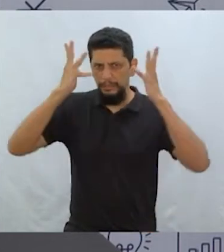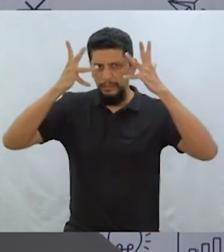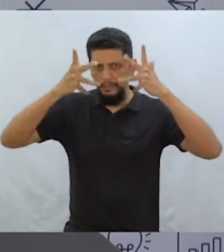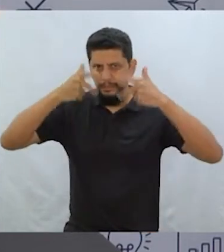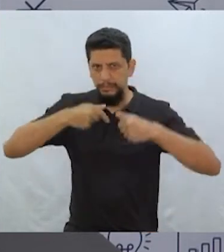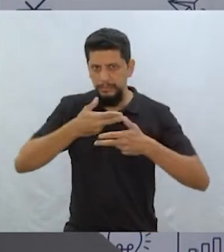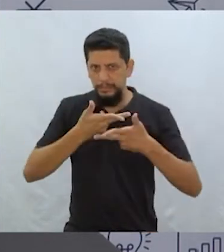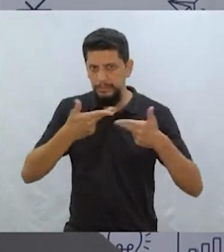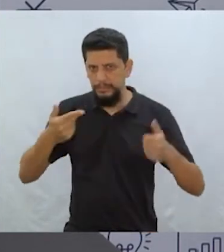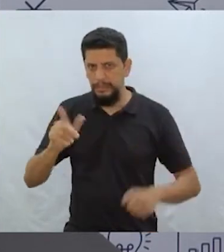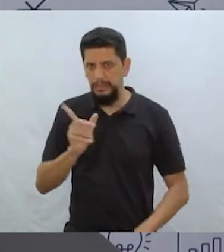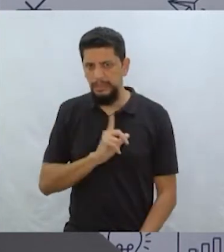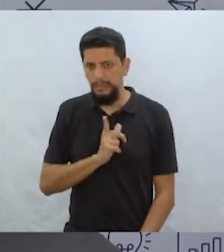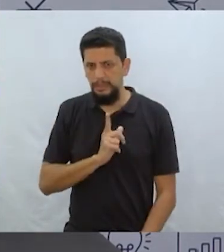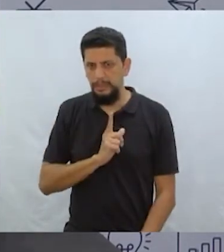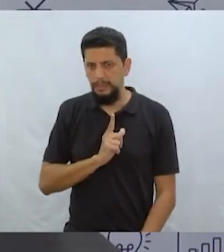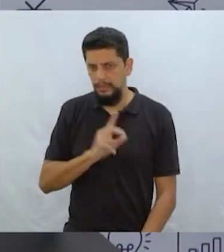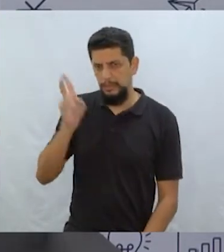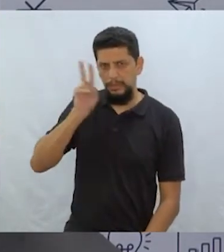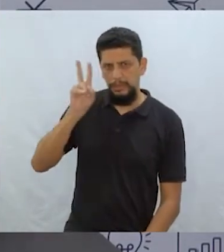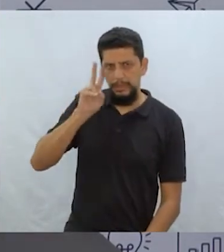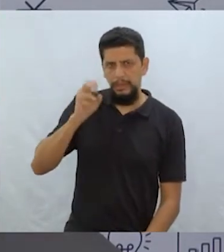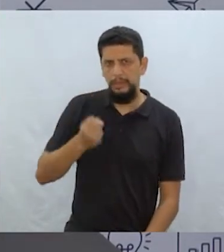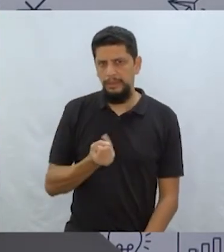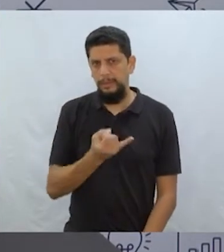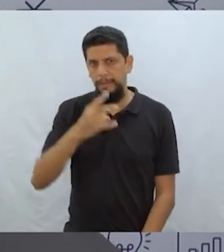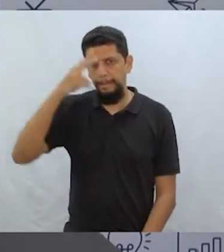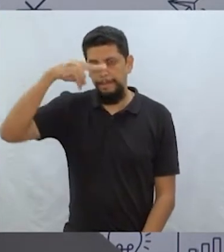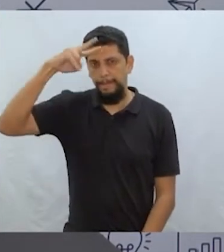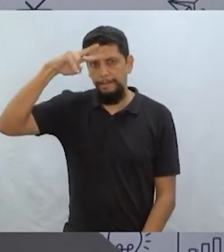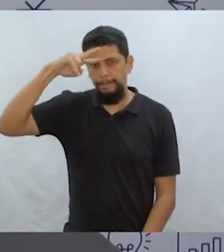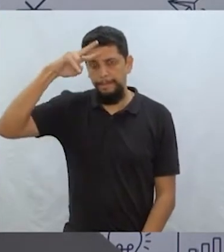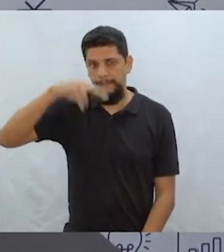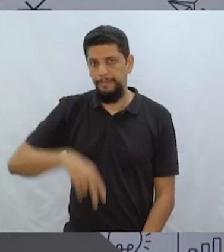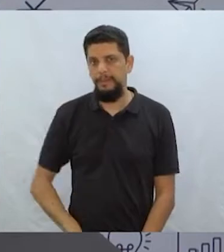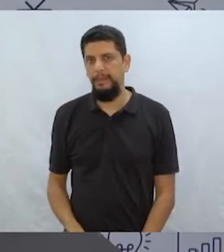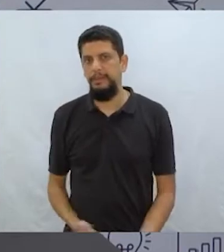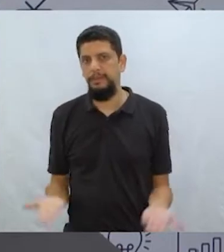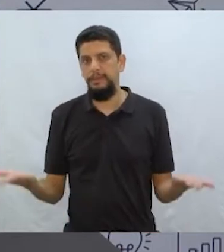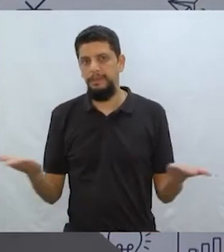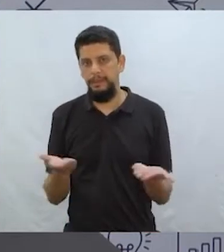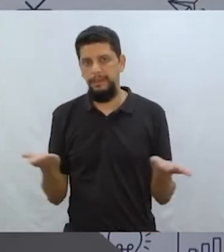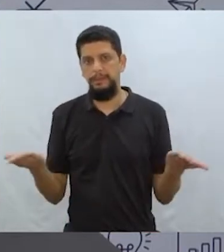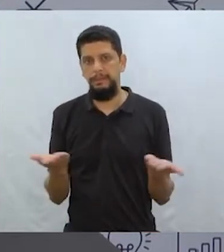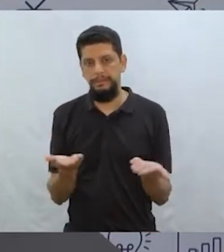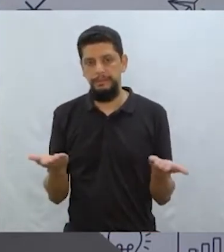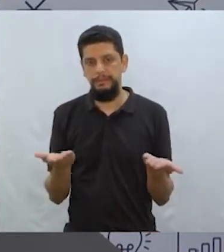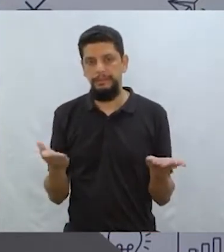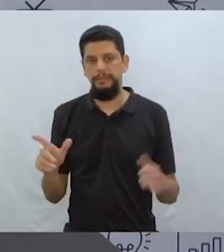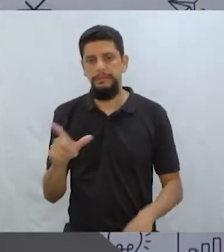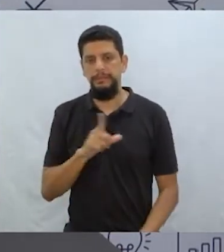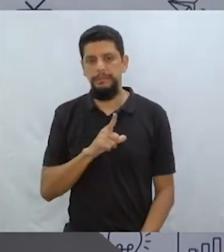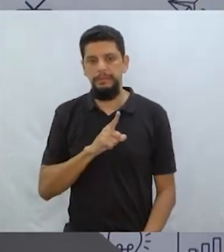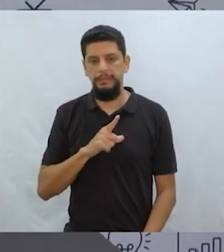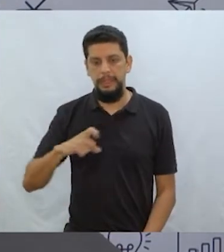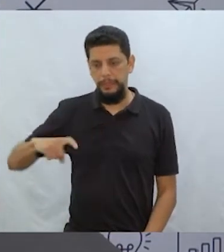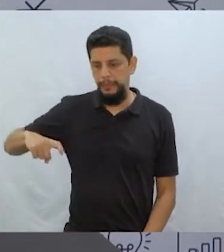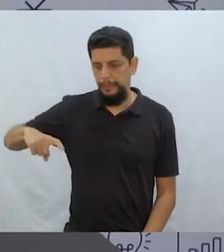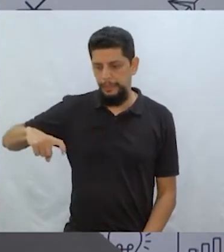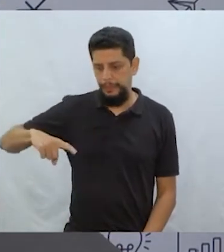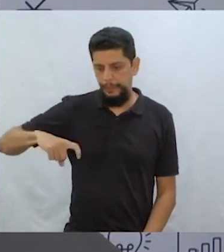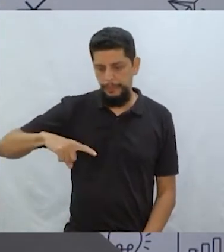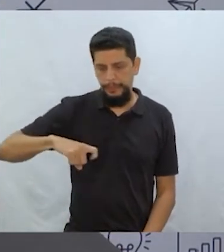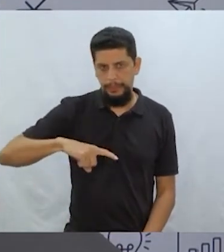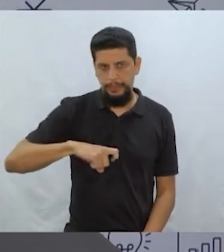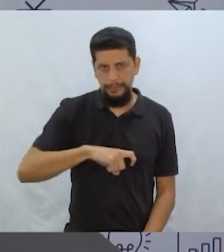você tem bichos você teve você lembra de algumas histórias com eles e também tem tem minhoca